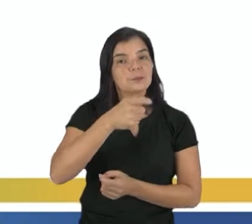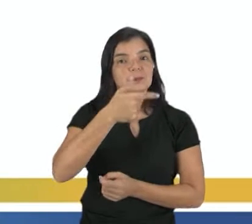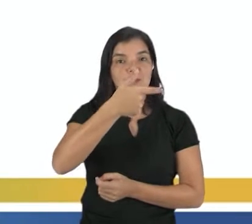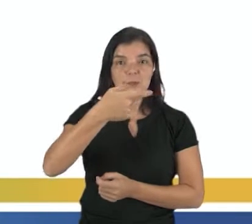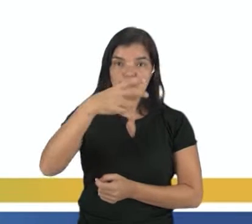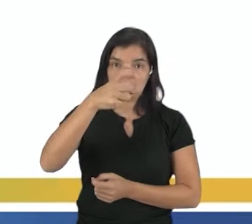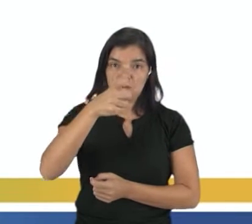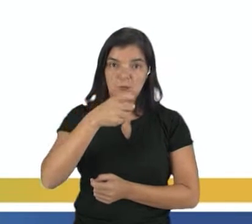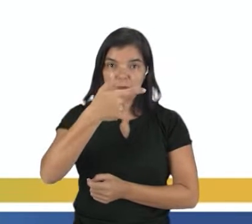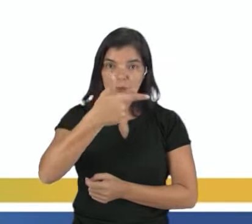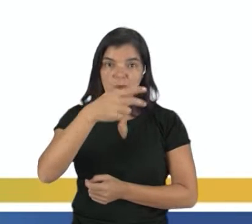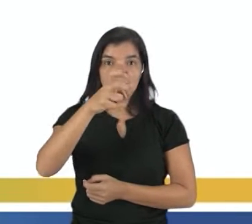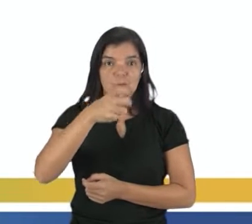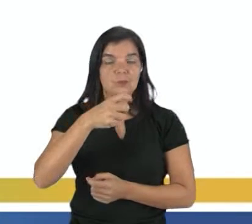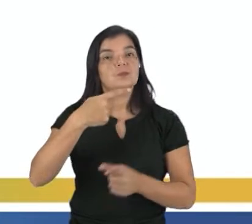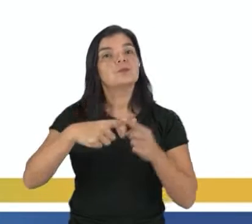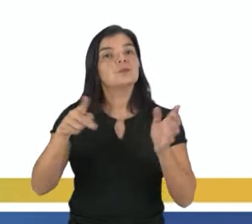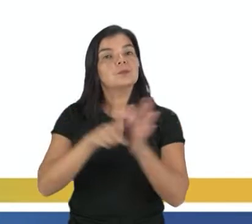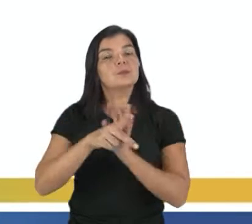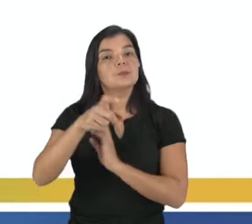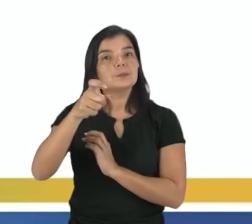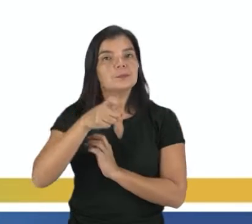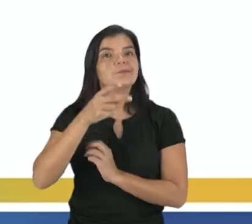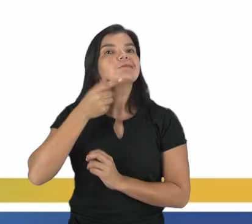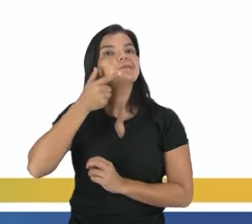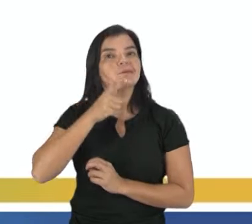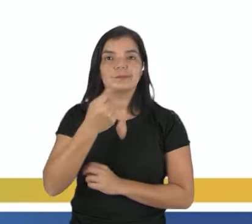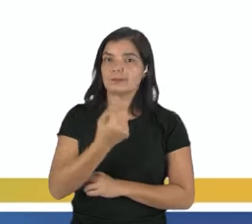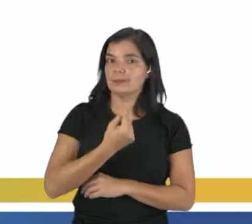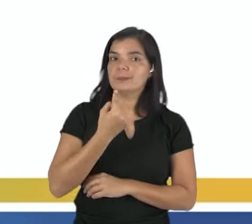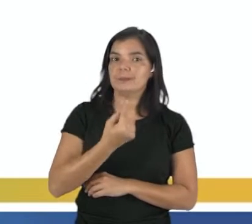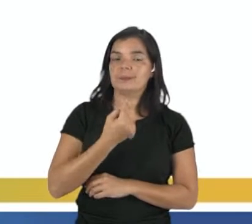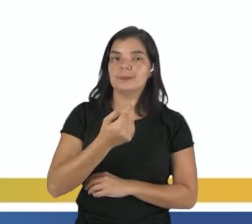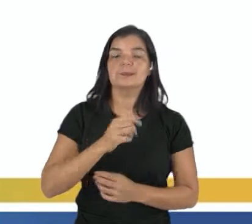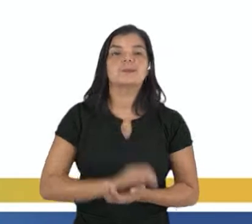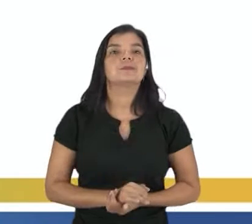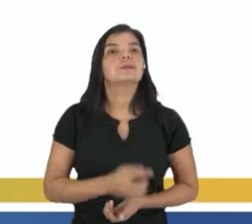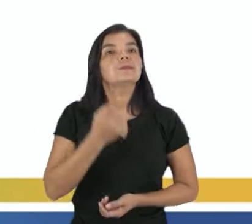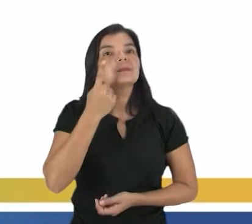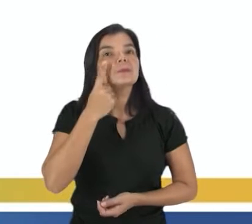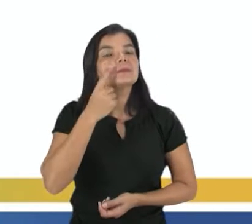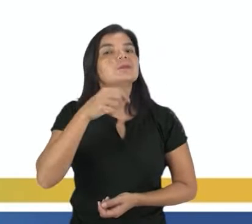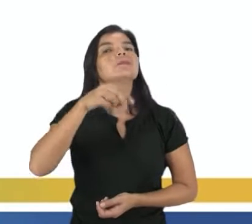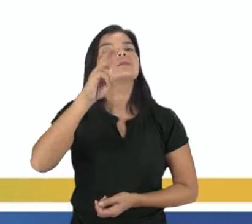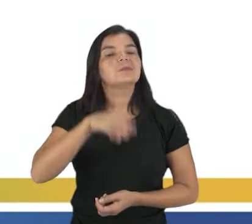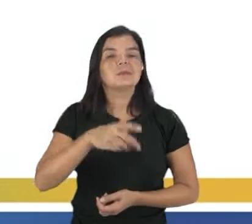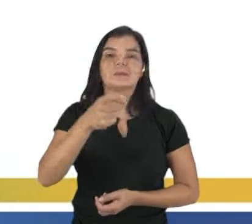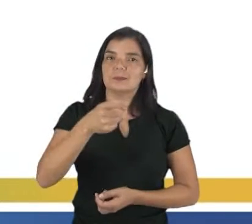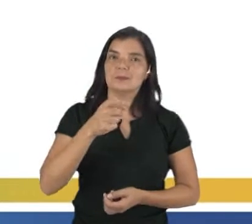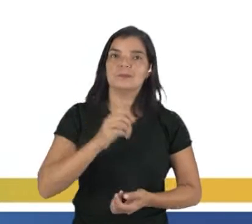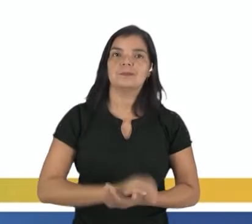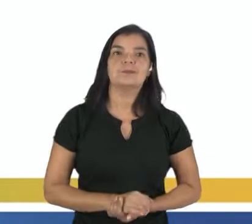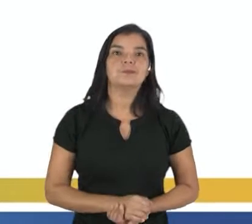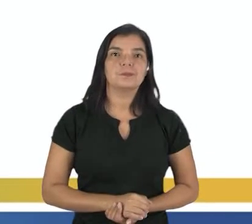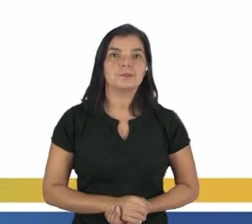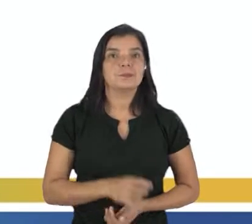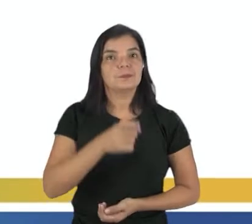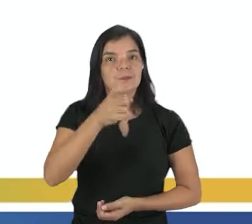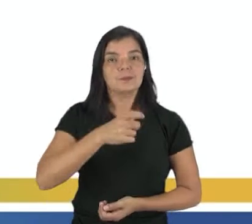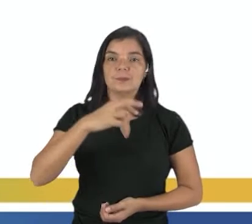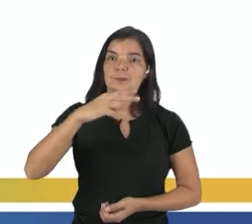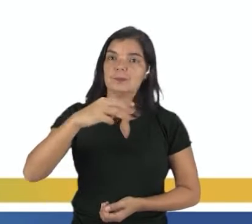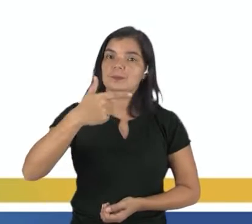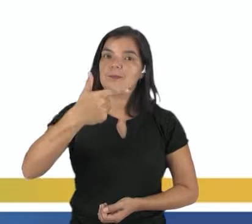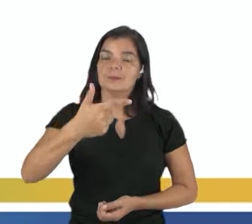sobre dois dá o próprio x ou seja eu consigo isolar o x e ver quem é o x então x